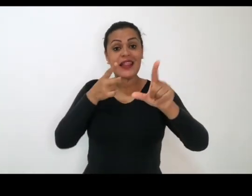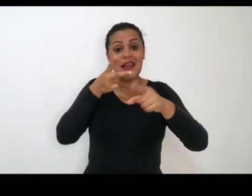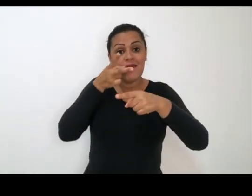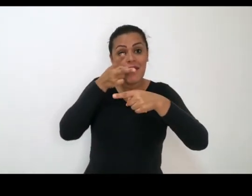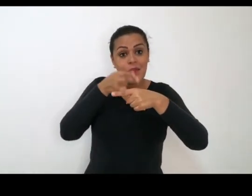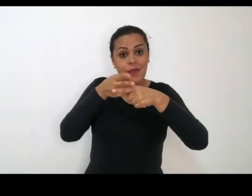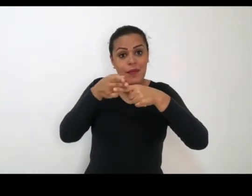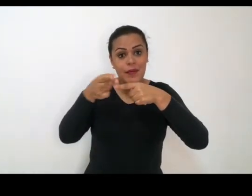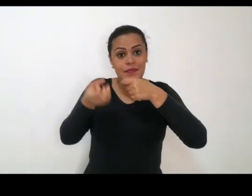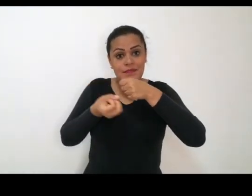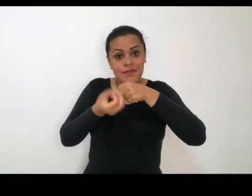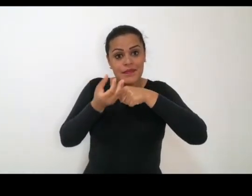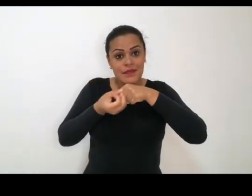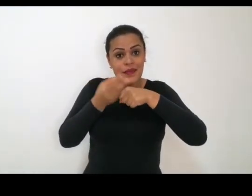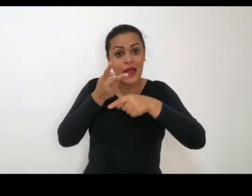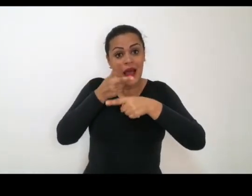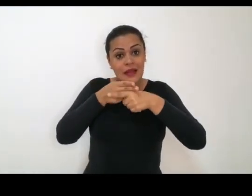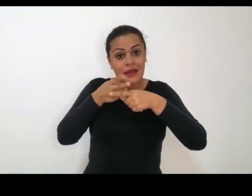ser